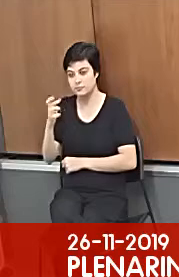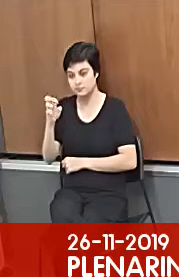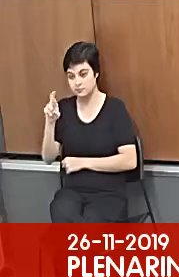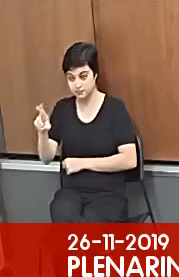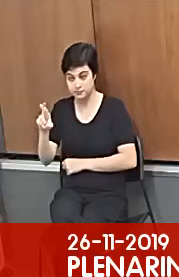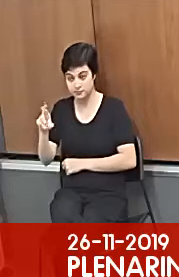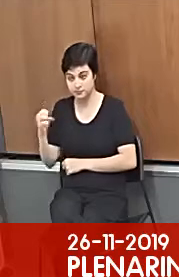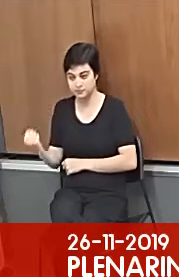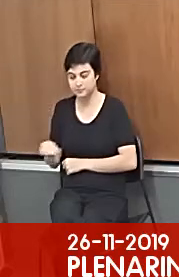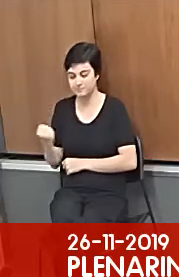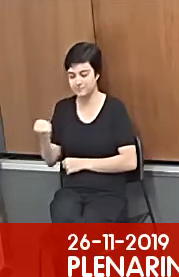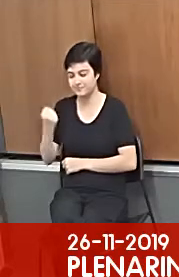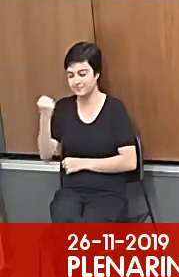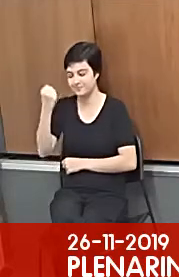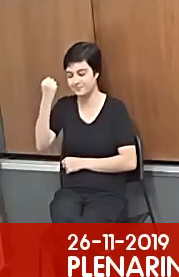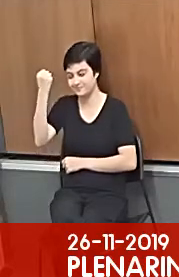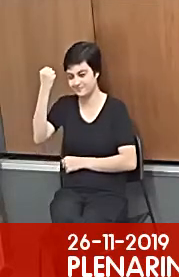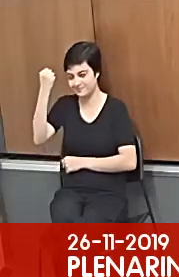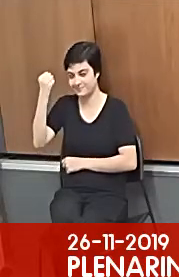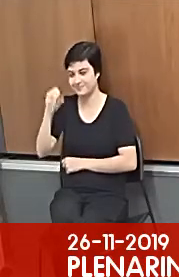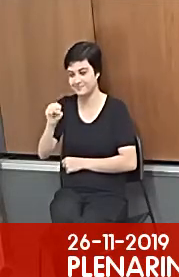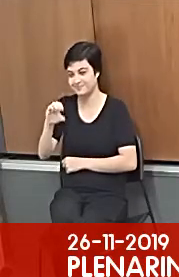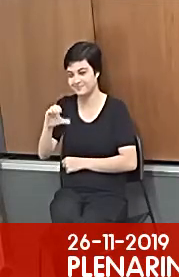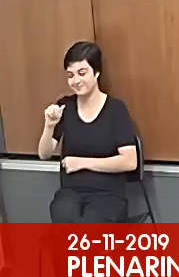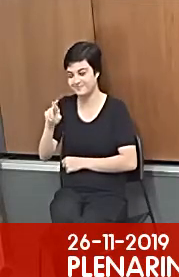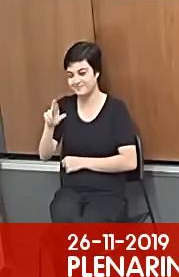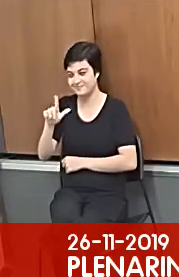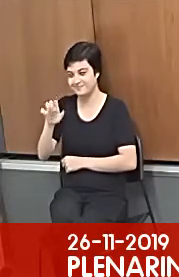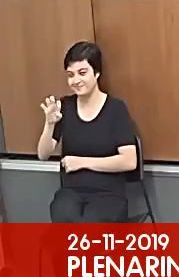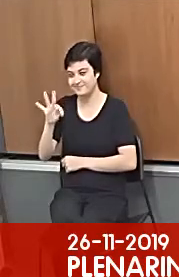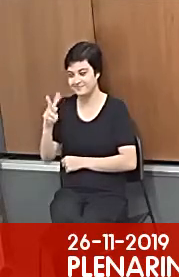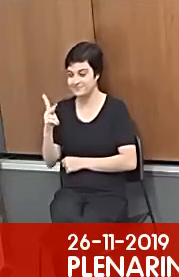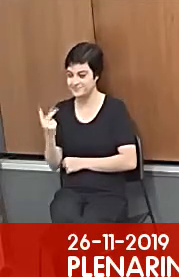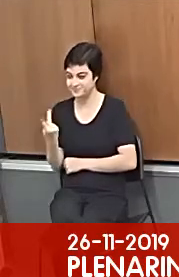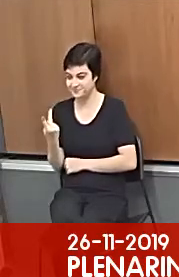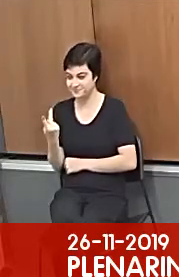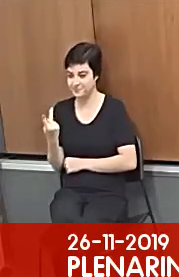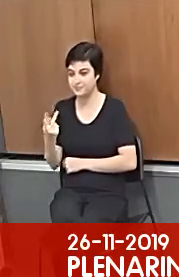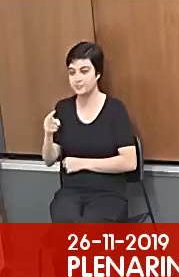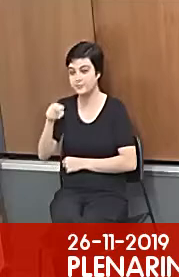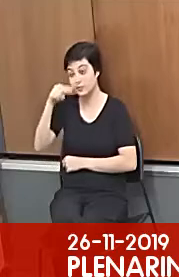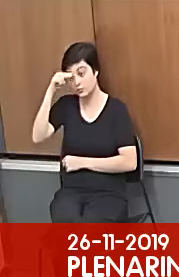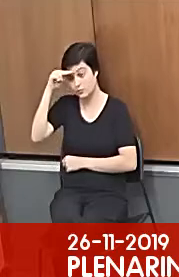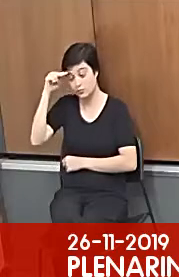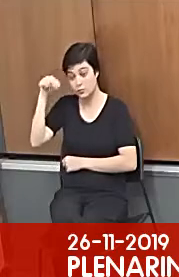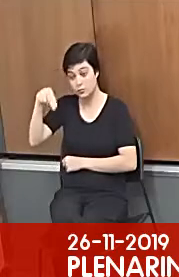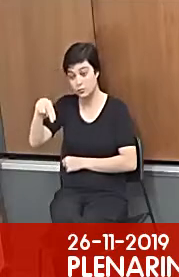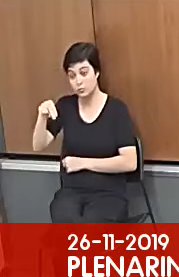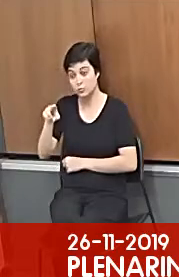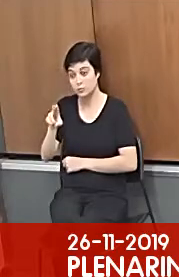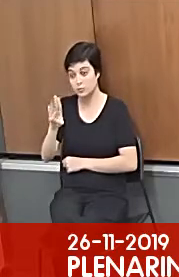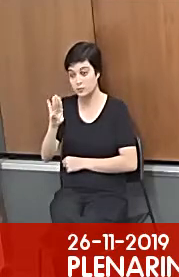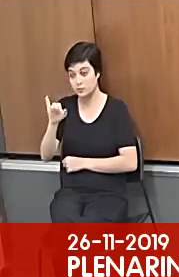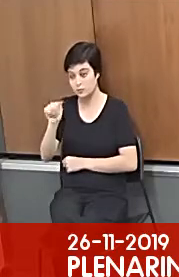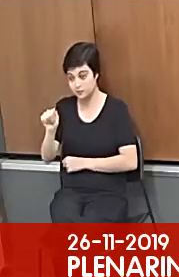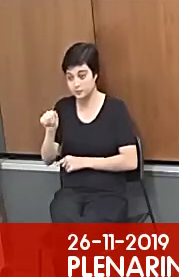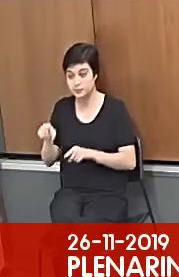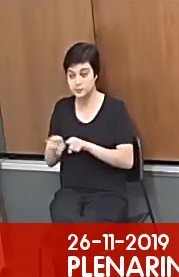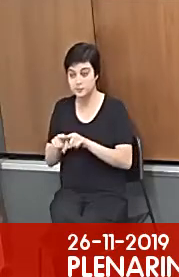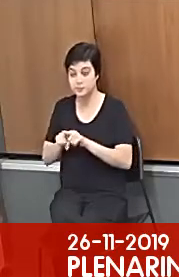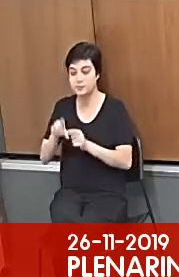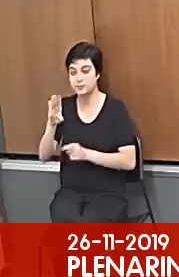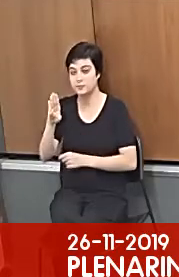a Iscariete Lohane, Scarlett Lohane, a Núbia Nogueira e a Bruna